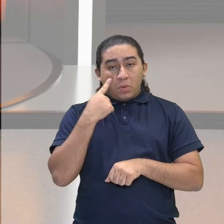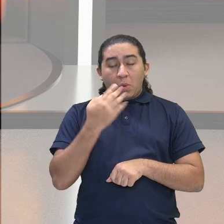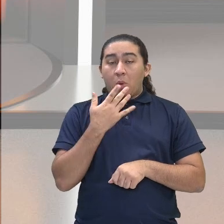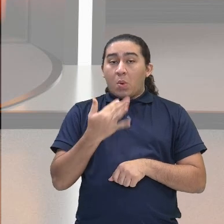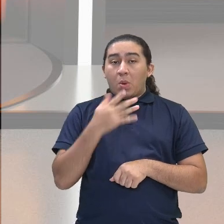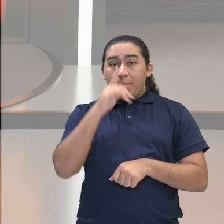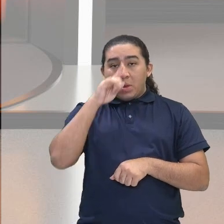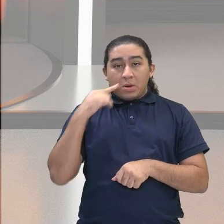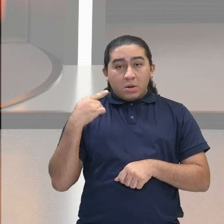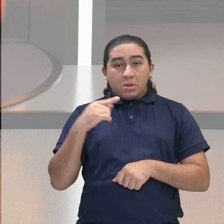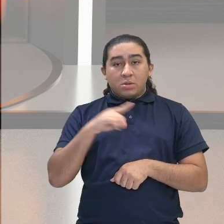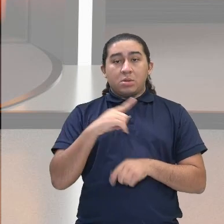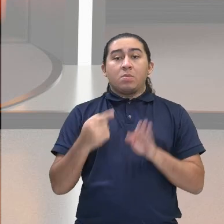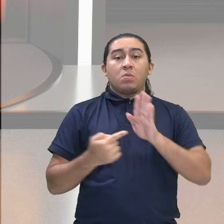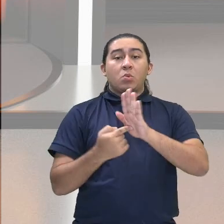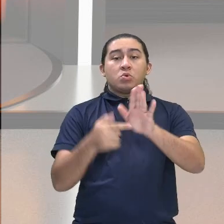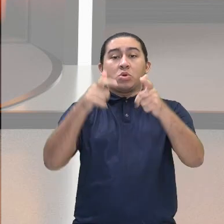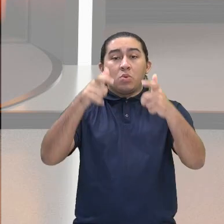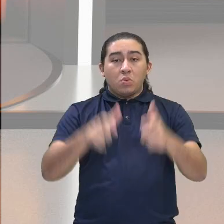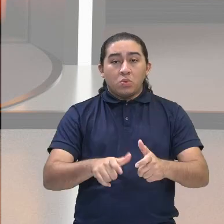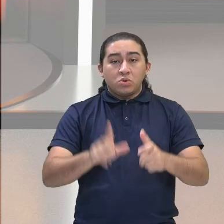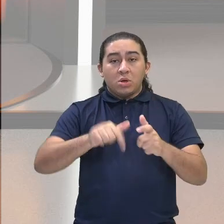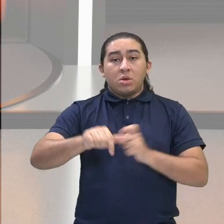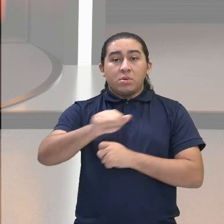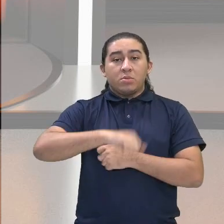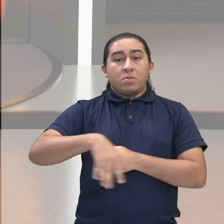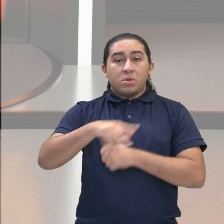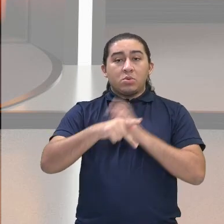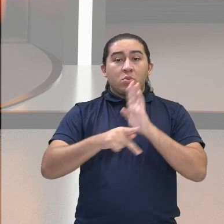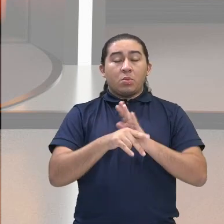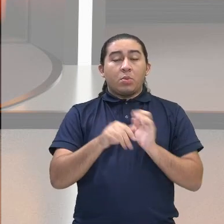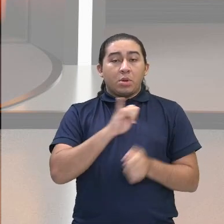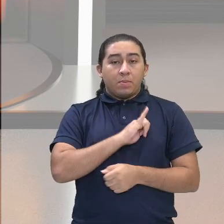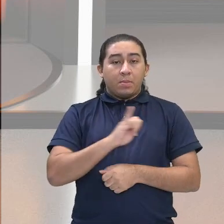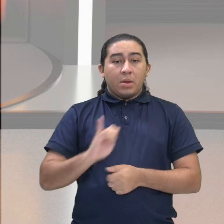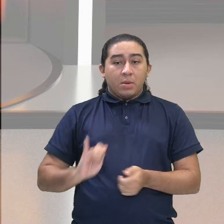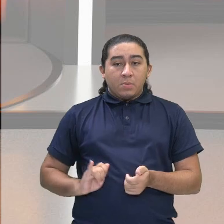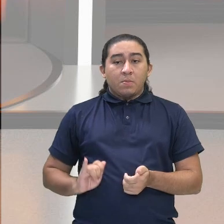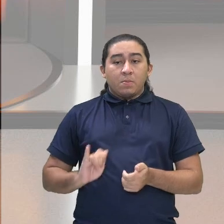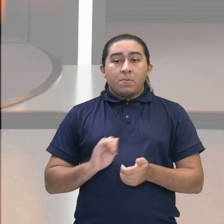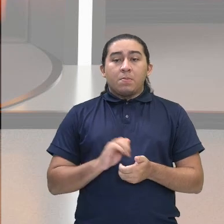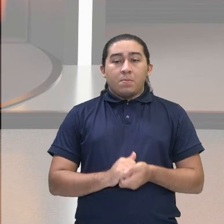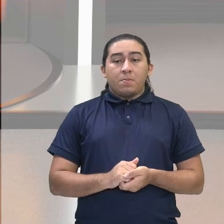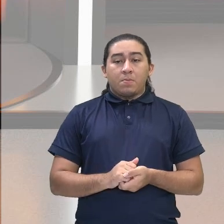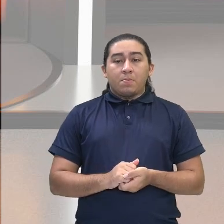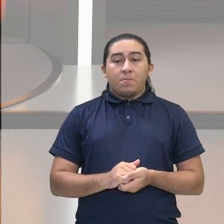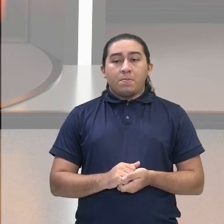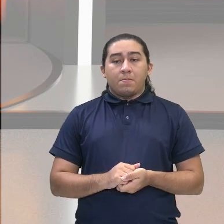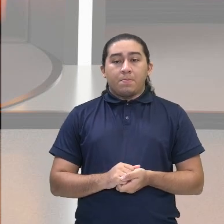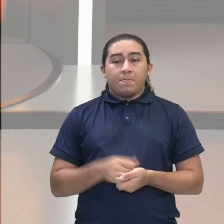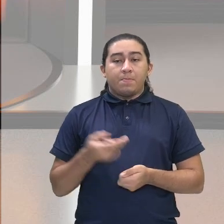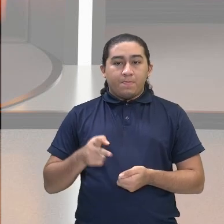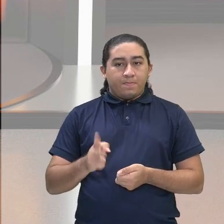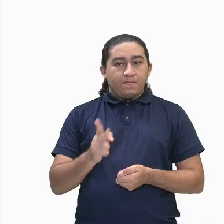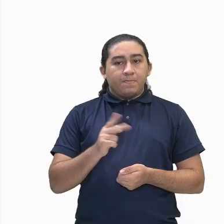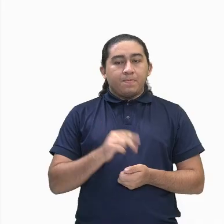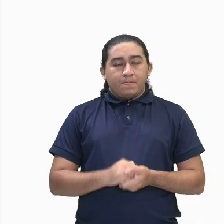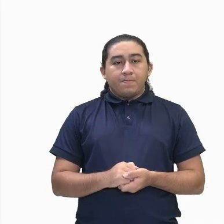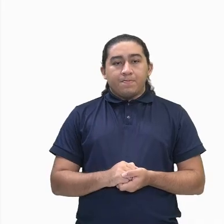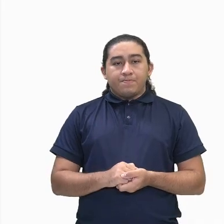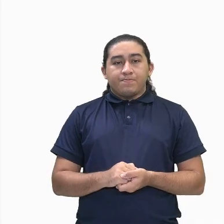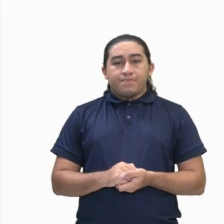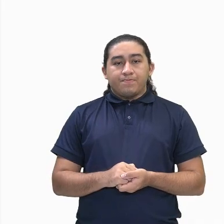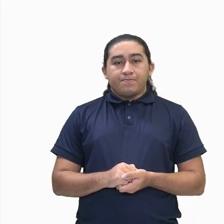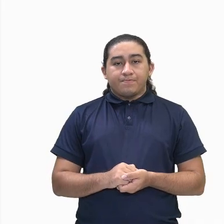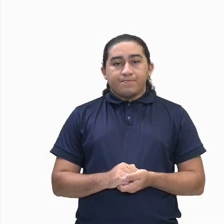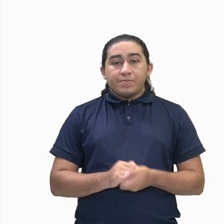está marcando a região onde esse império estava citado, tá bom? Continuando,